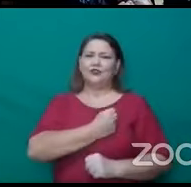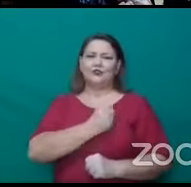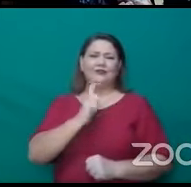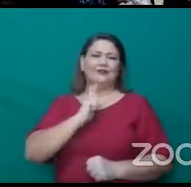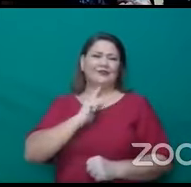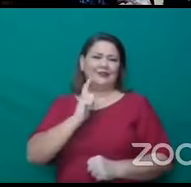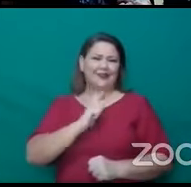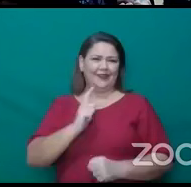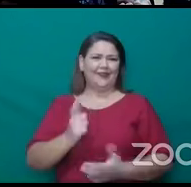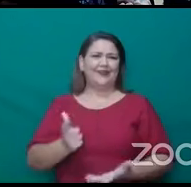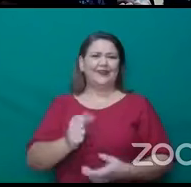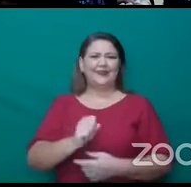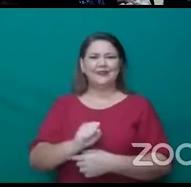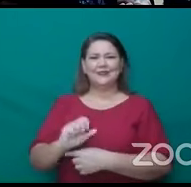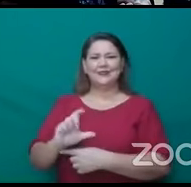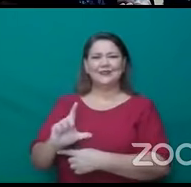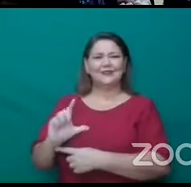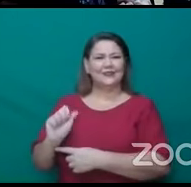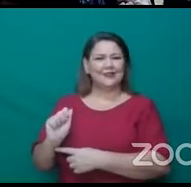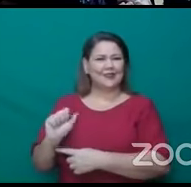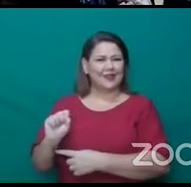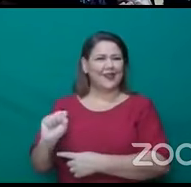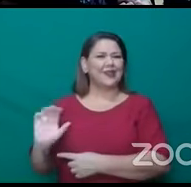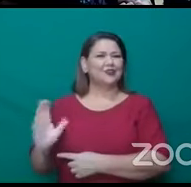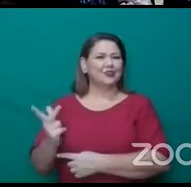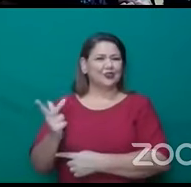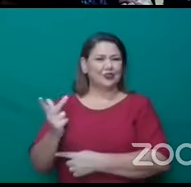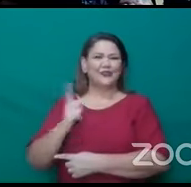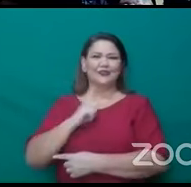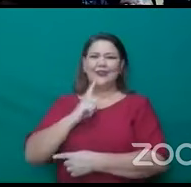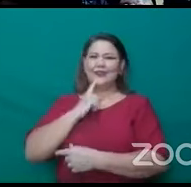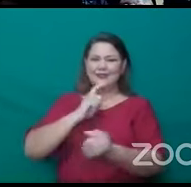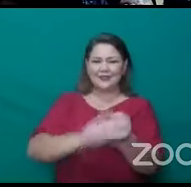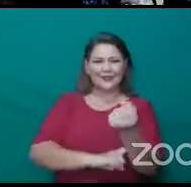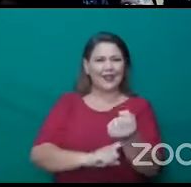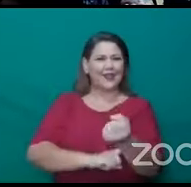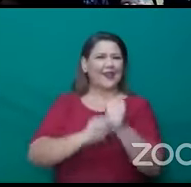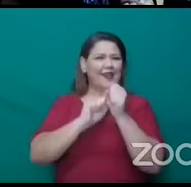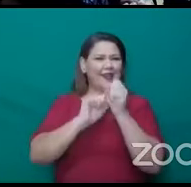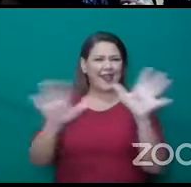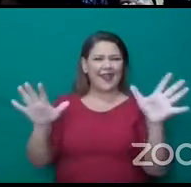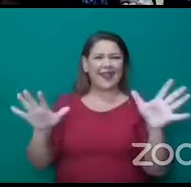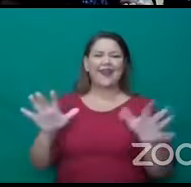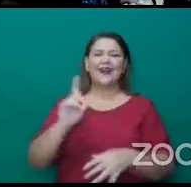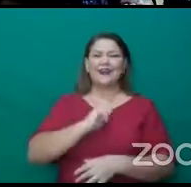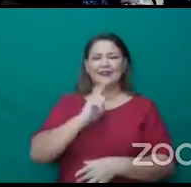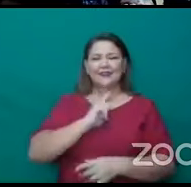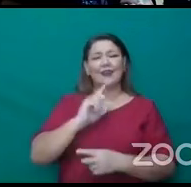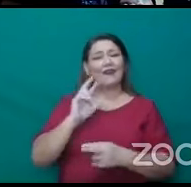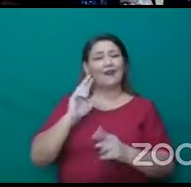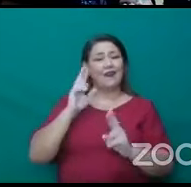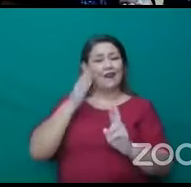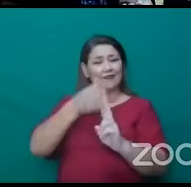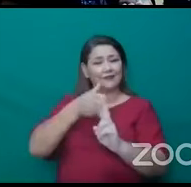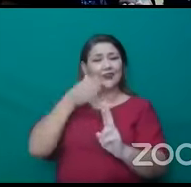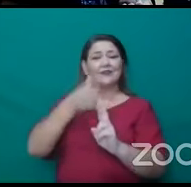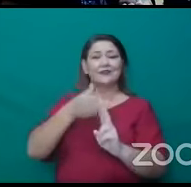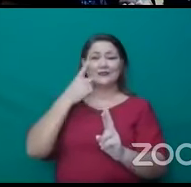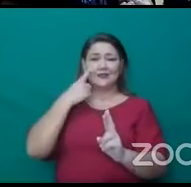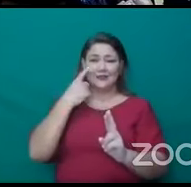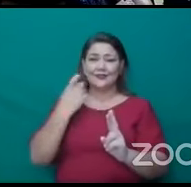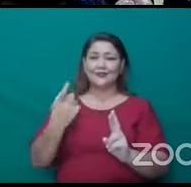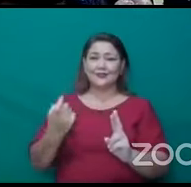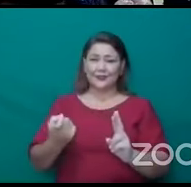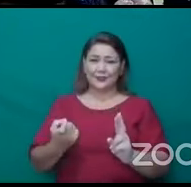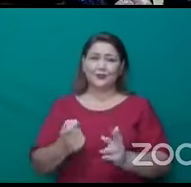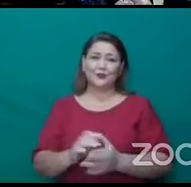é slasher, é slasher para valer, tem muito sangue Pois para é. valer. E traz as referências interessantes mesmo,